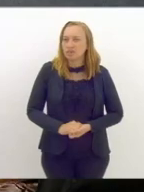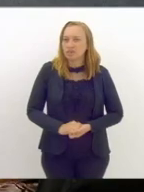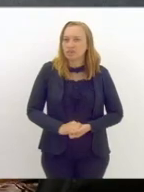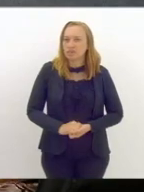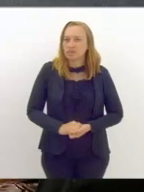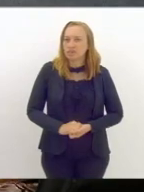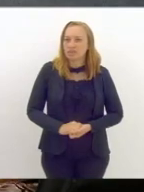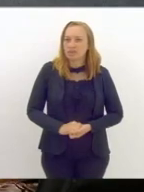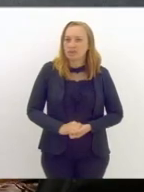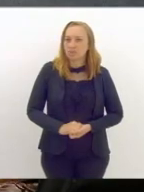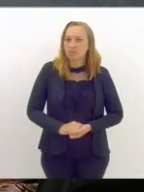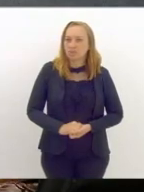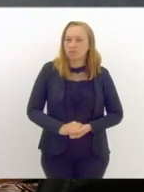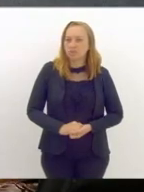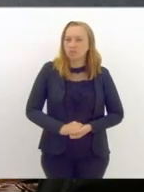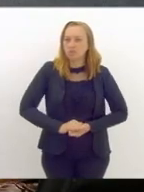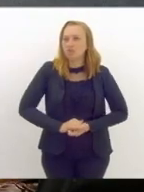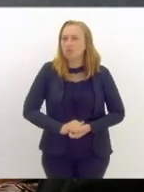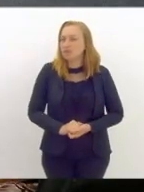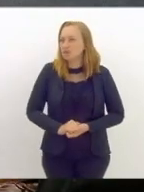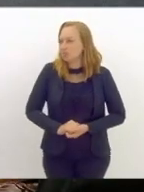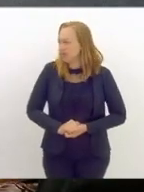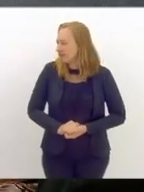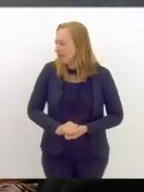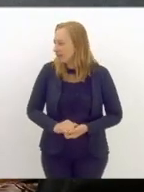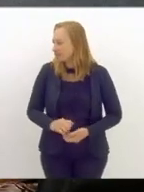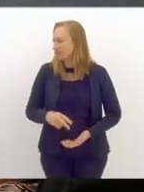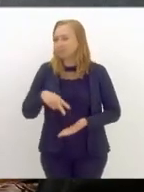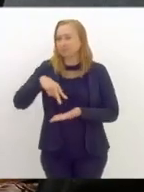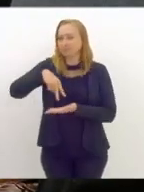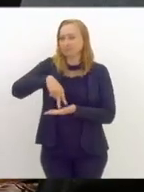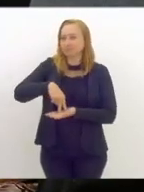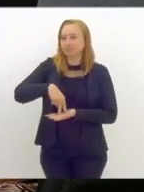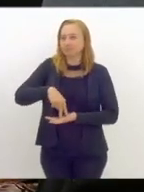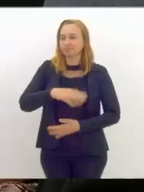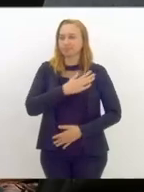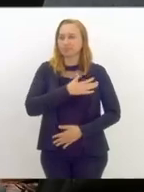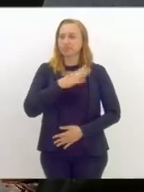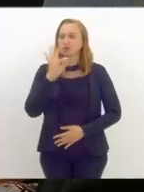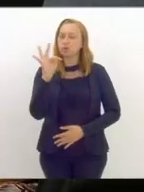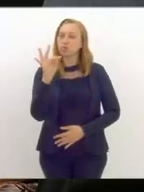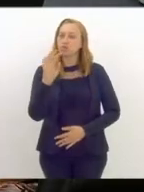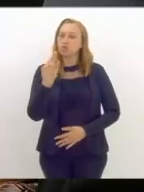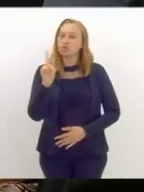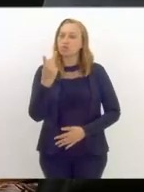Nesse instante, convido a todos para que colocamos de pé para que possamos ouvir o hino nacional.